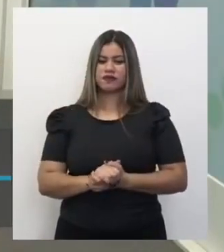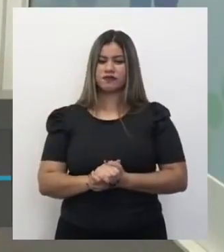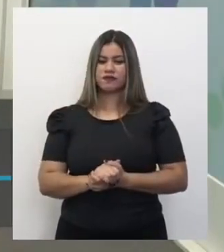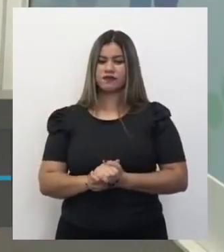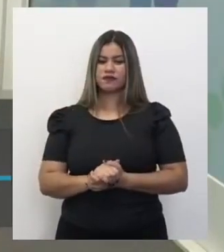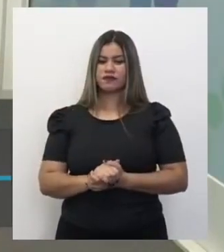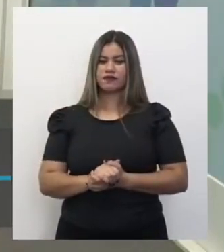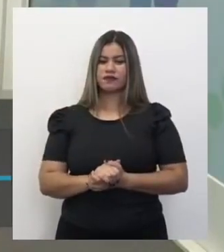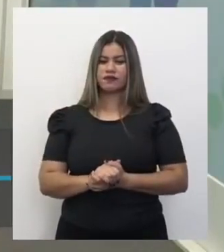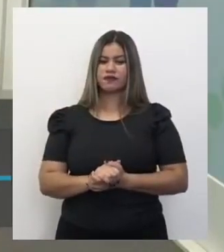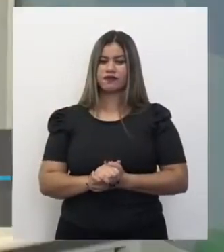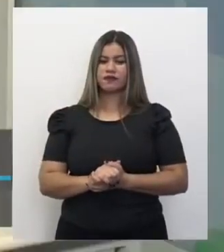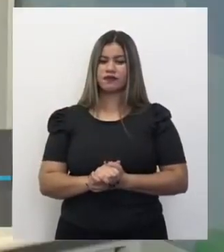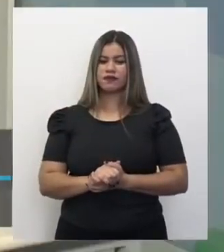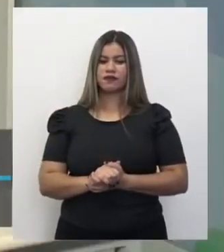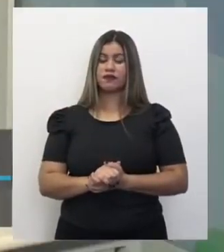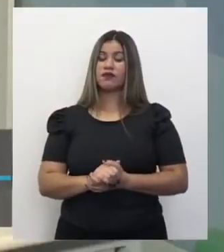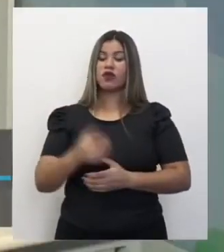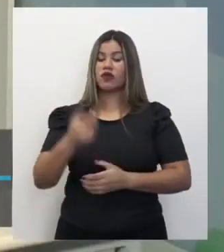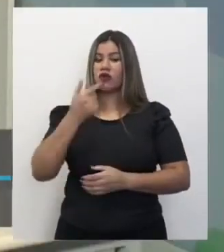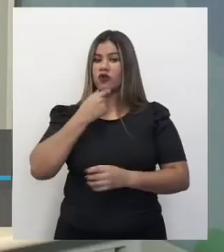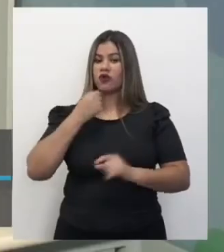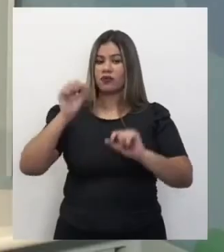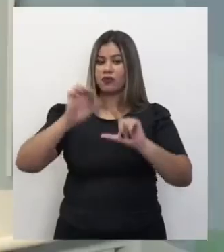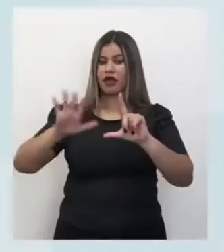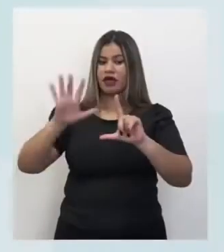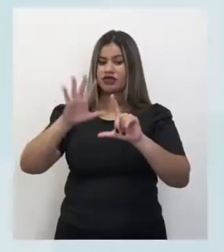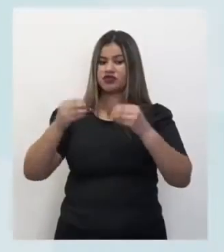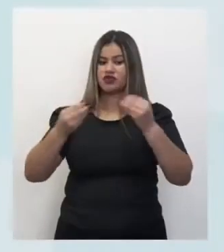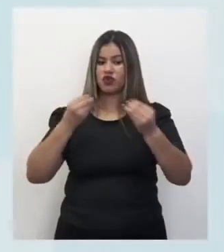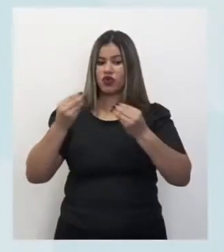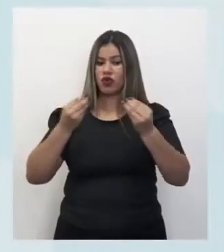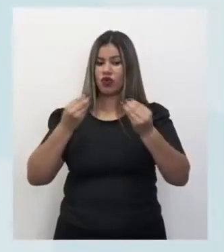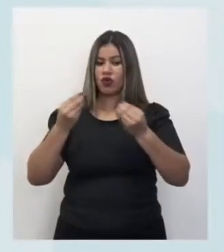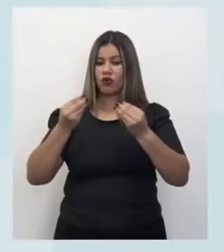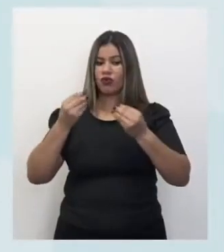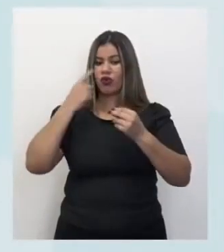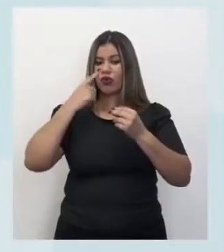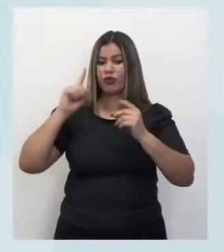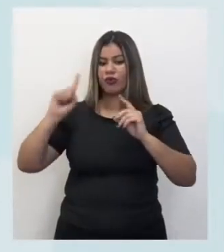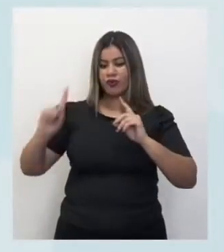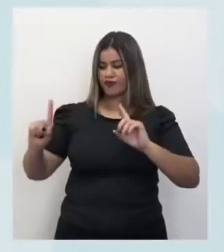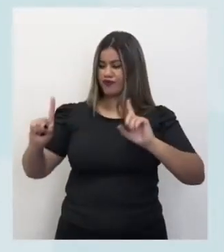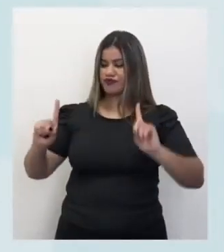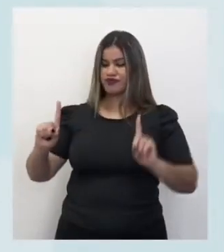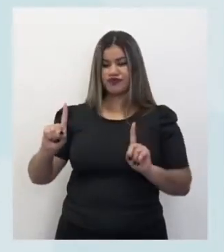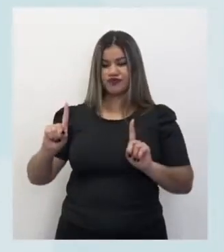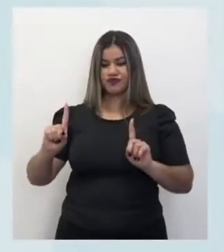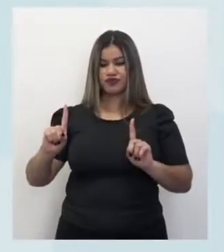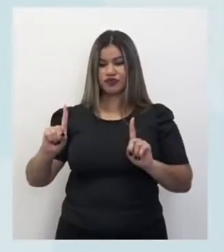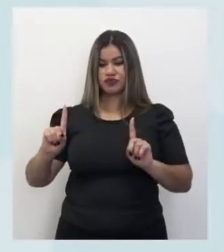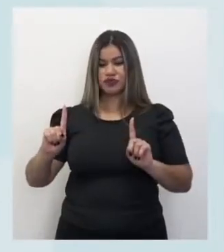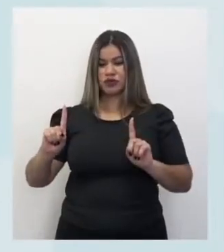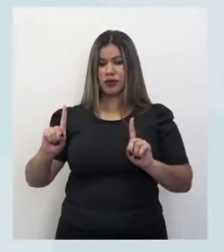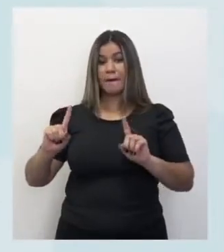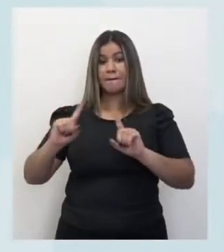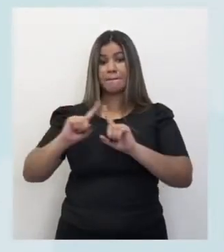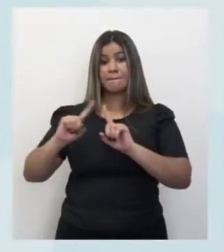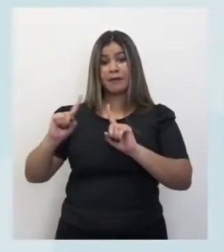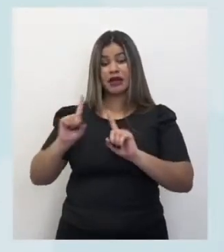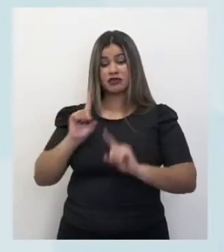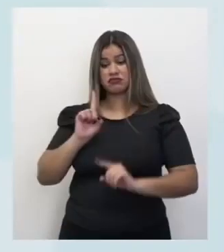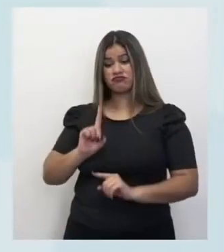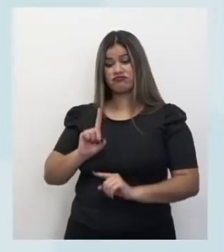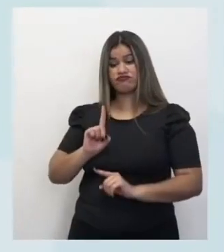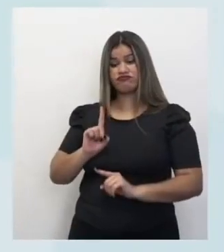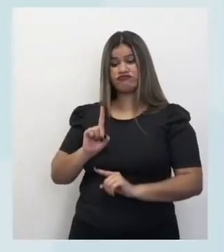Olha ali, ó, você olha a imagem, você vê os 2 meninos. Ali que eles estão nas laterais. Tá. E aí o menino que está desfocado lá no